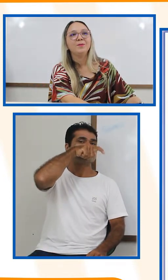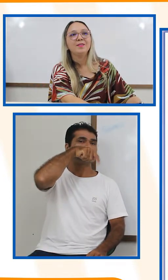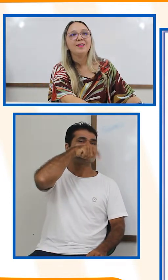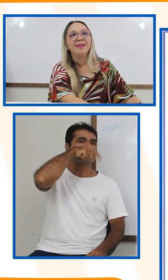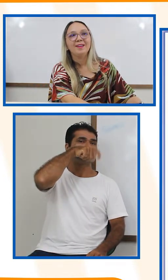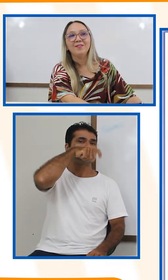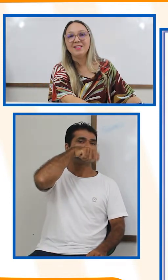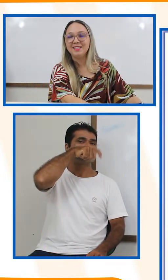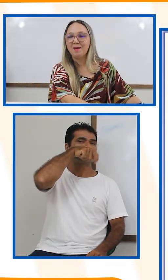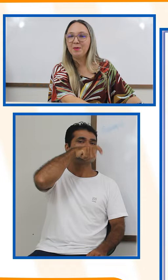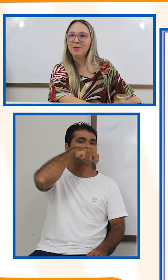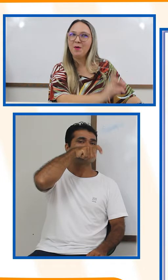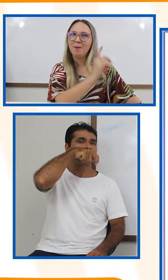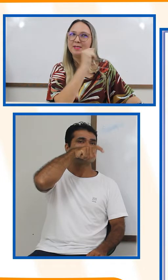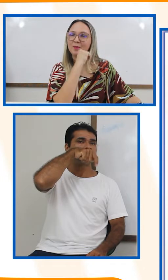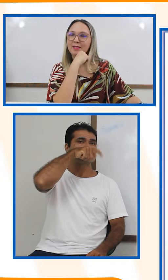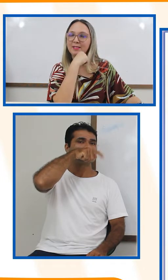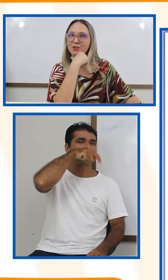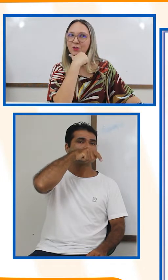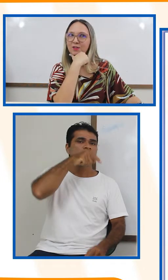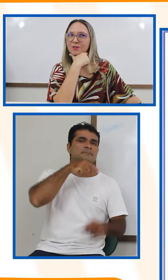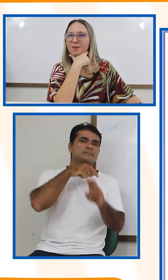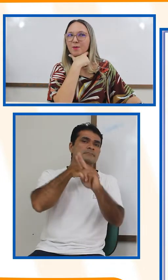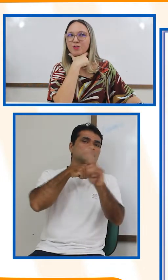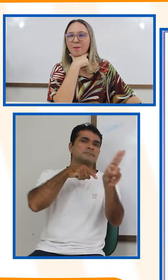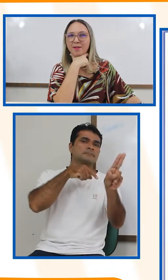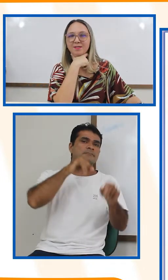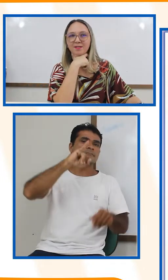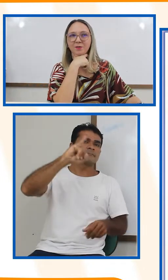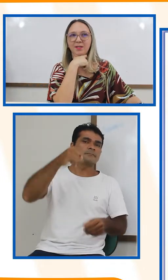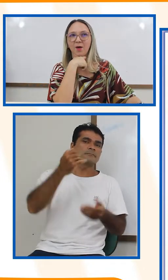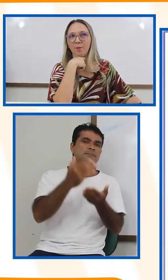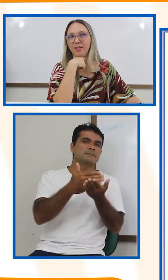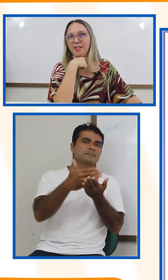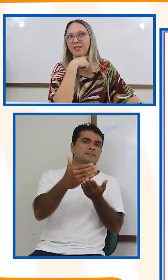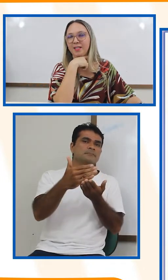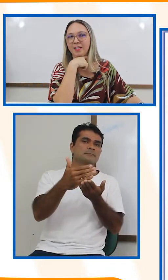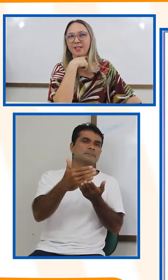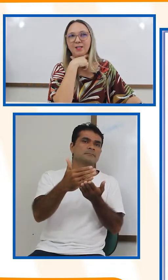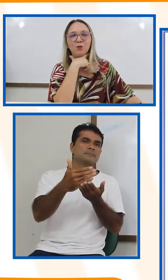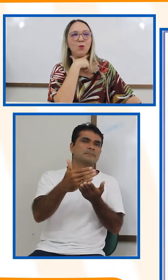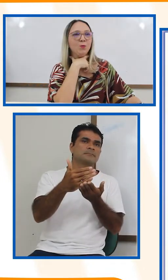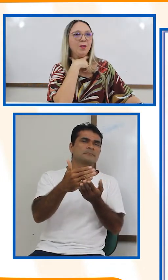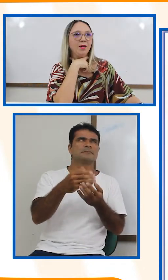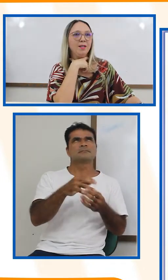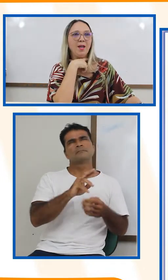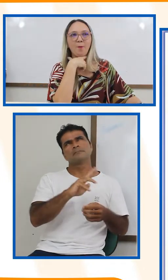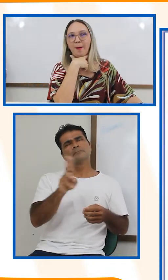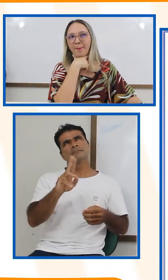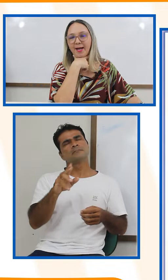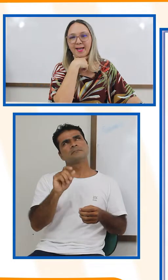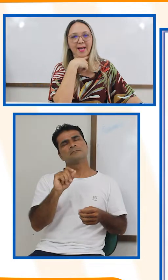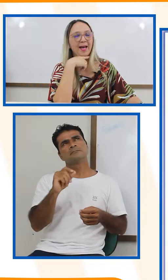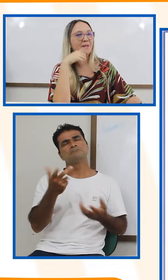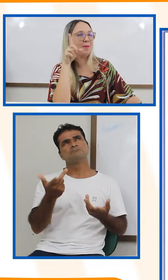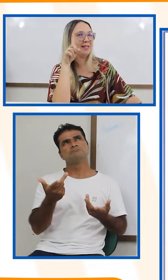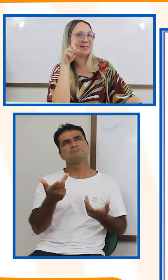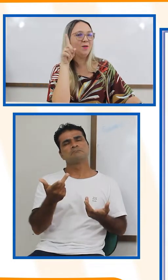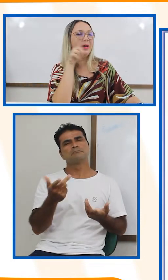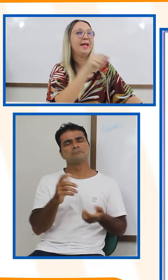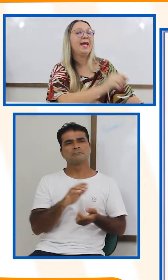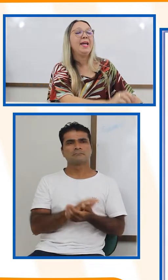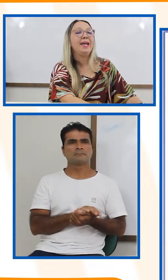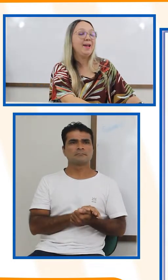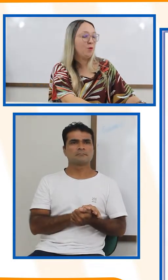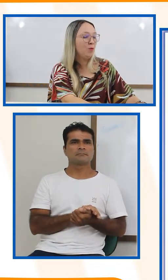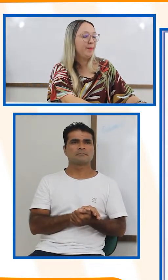olha. Vocês sabiam que começa com a letra J? Você pode estar pensando que é um periquito, que é um papagaio, mas